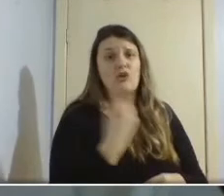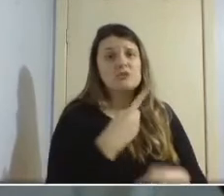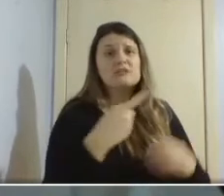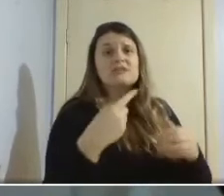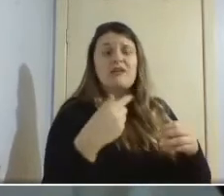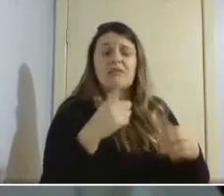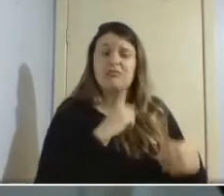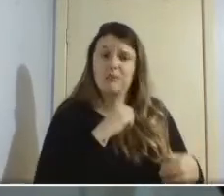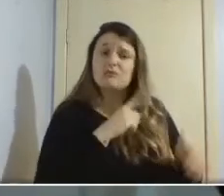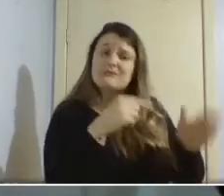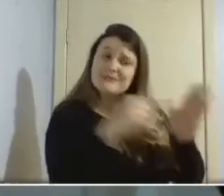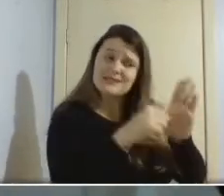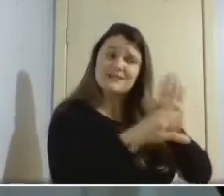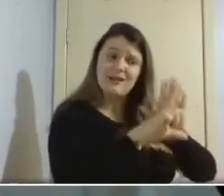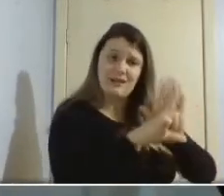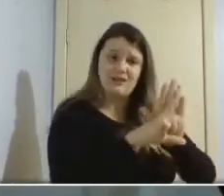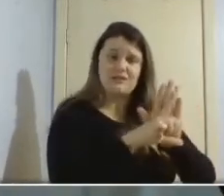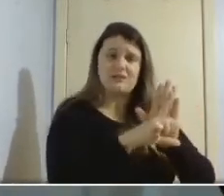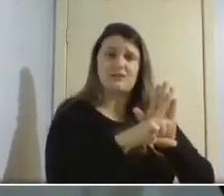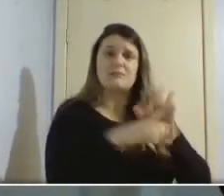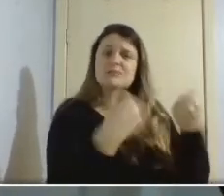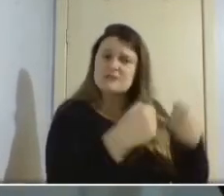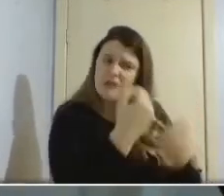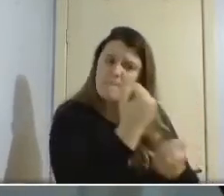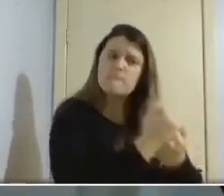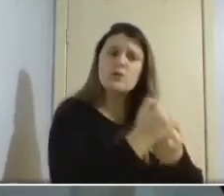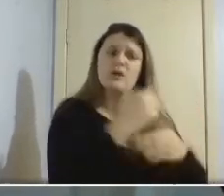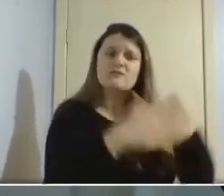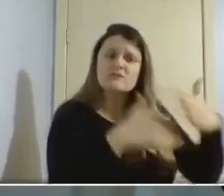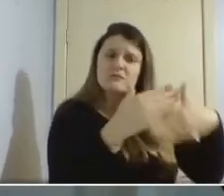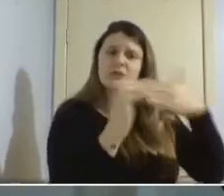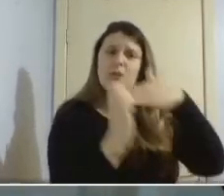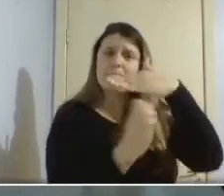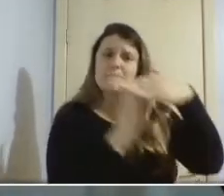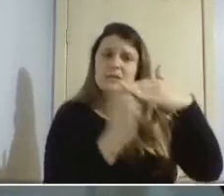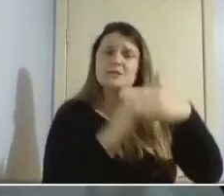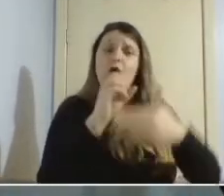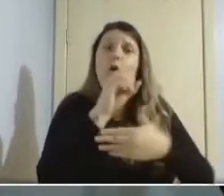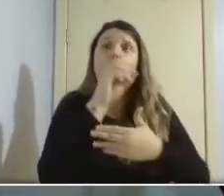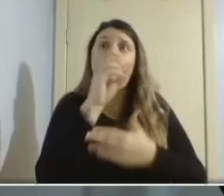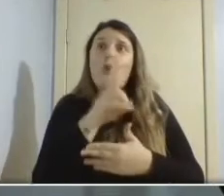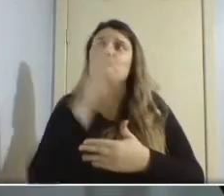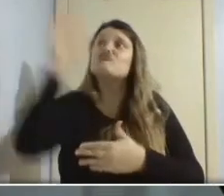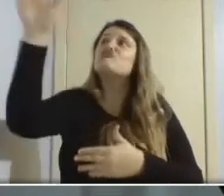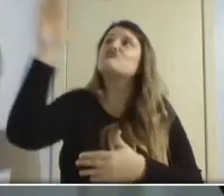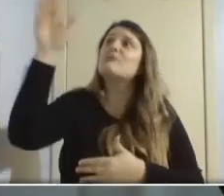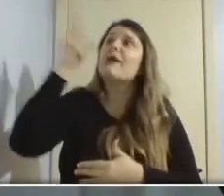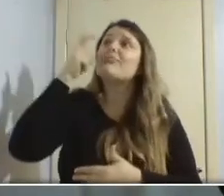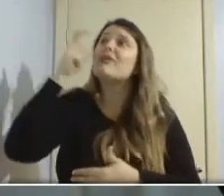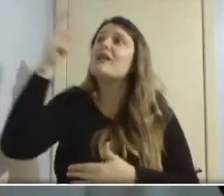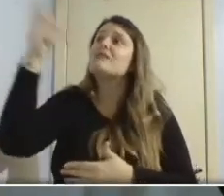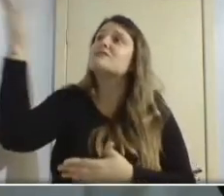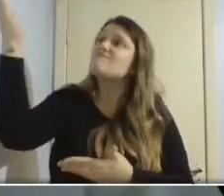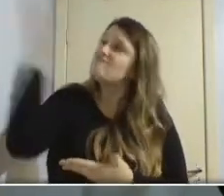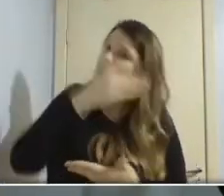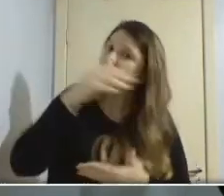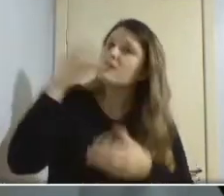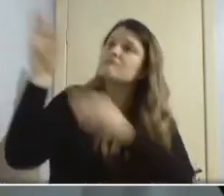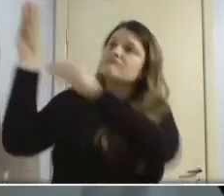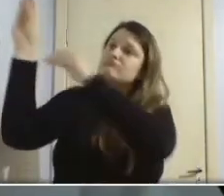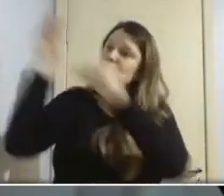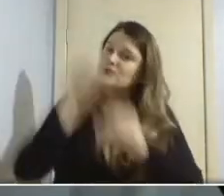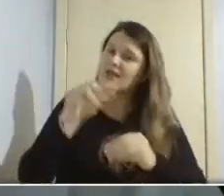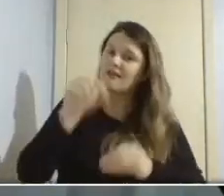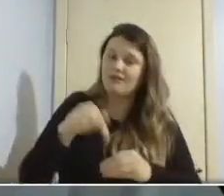possam favorecer o desenvolvimento de novas empresas ou atrair empresas que vão gerar emprego e permitir que a universidade possa transformar